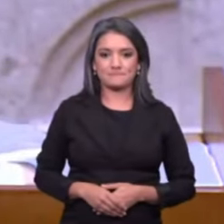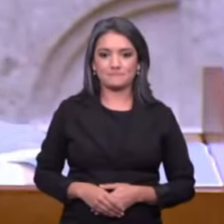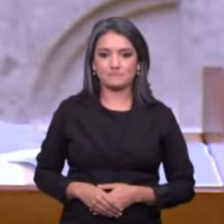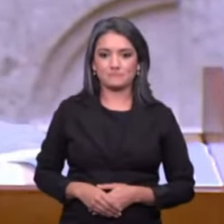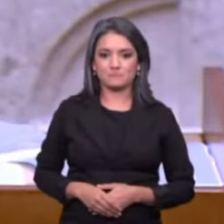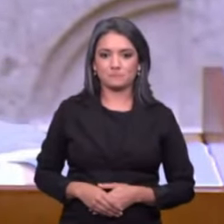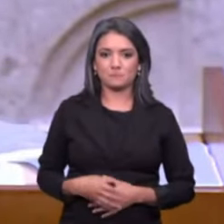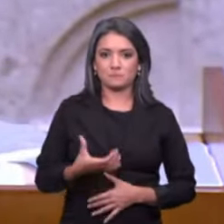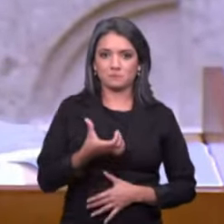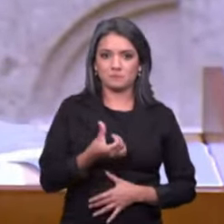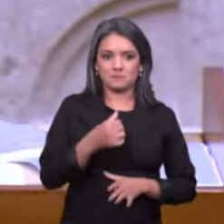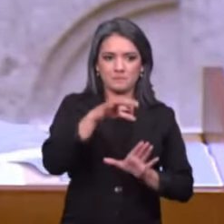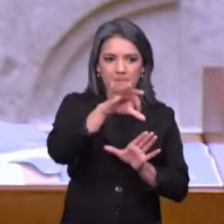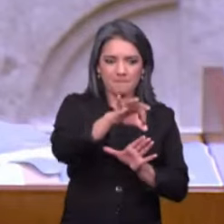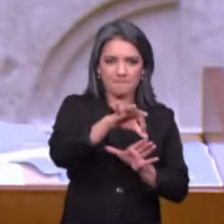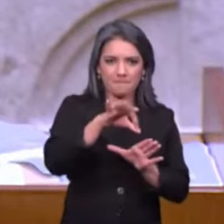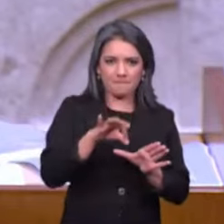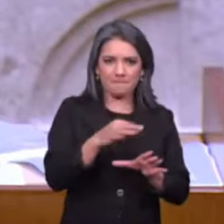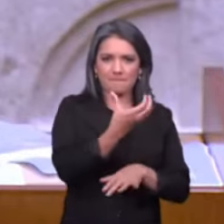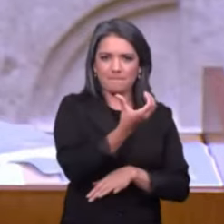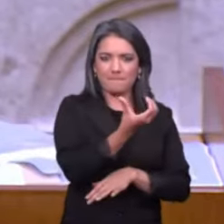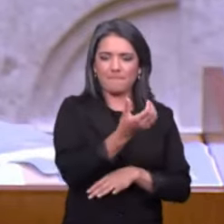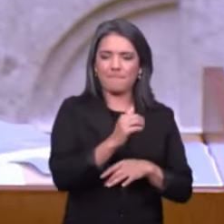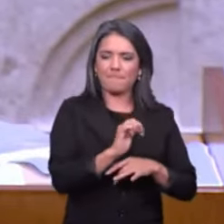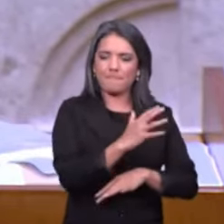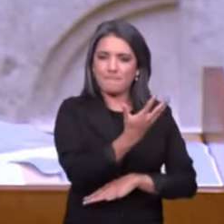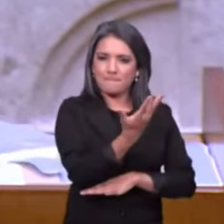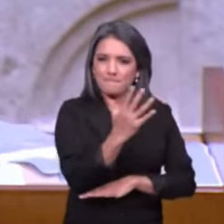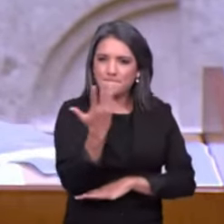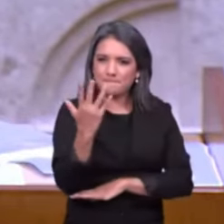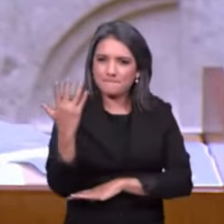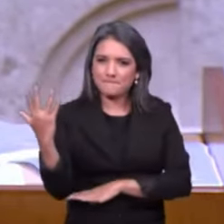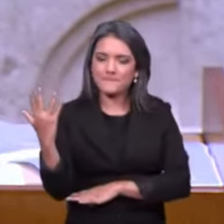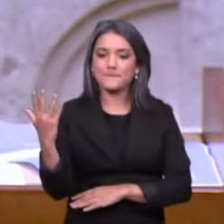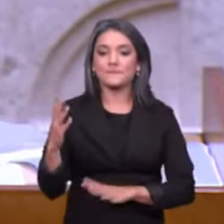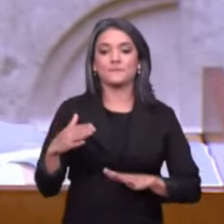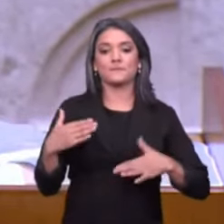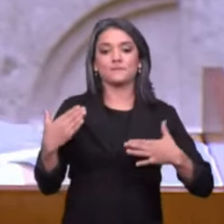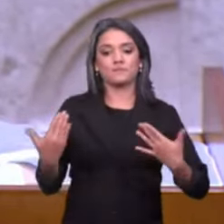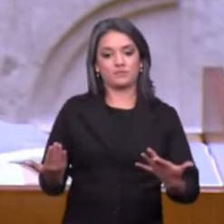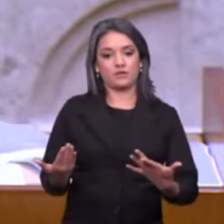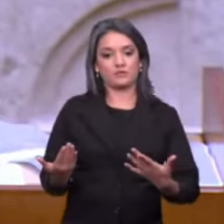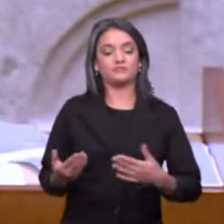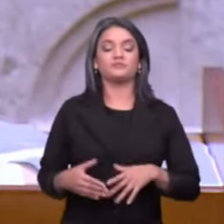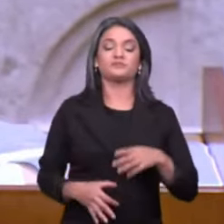Ponto e vírgula. O ministro Luiz Edson Fachin